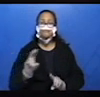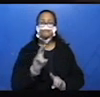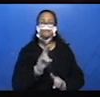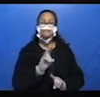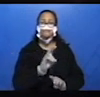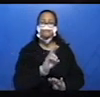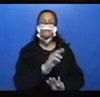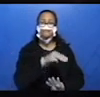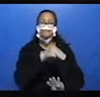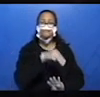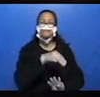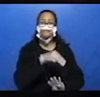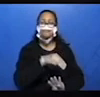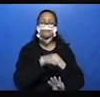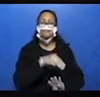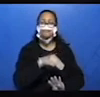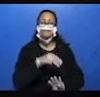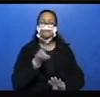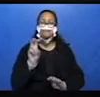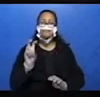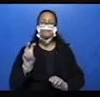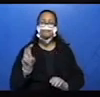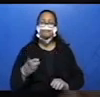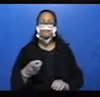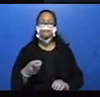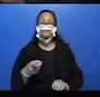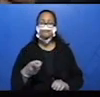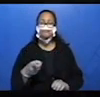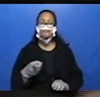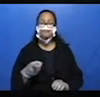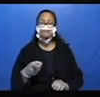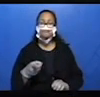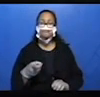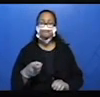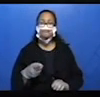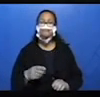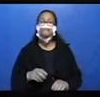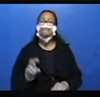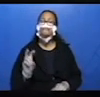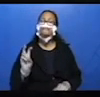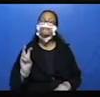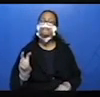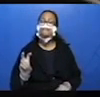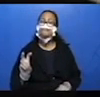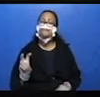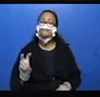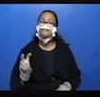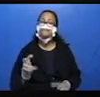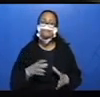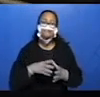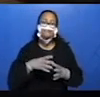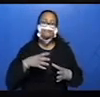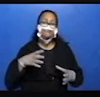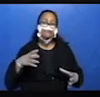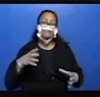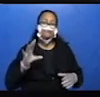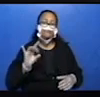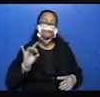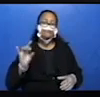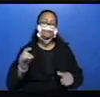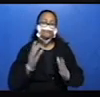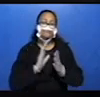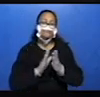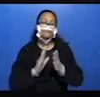5.000, aumentando 10 vezes o seu valor. O algarismo 5 teve seu valor aumentado em cada ordem que